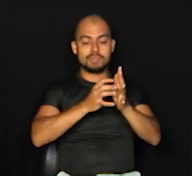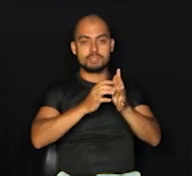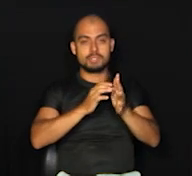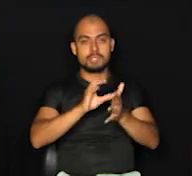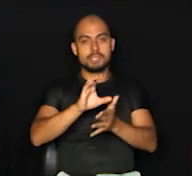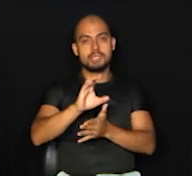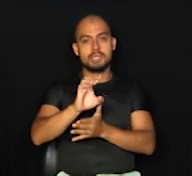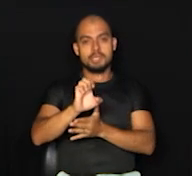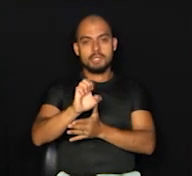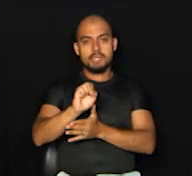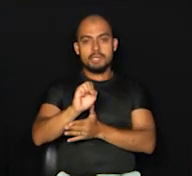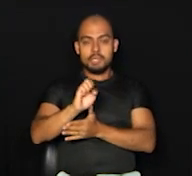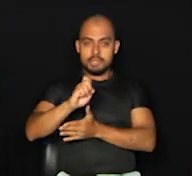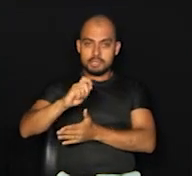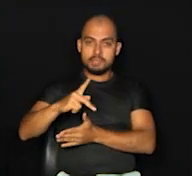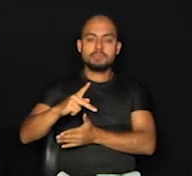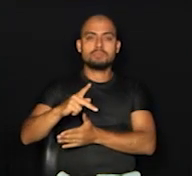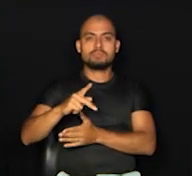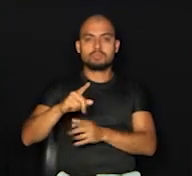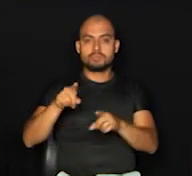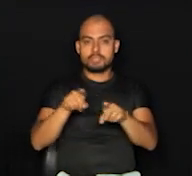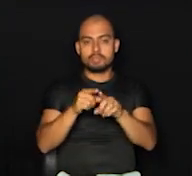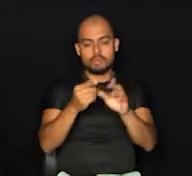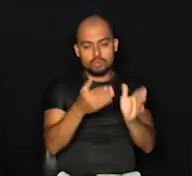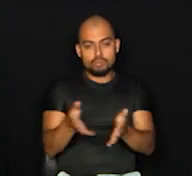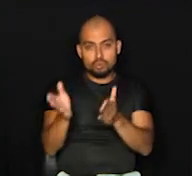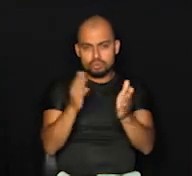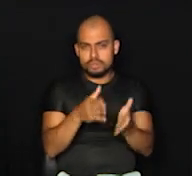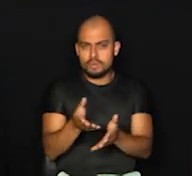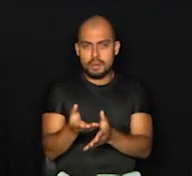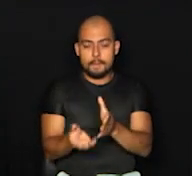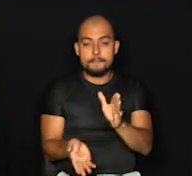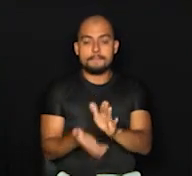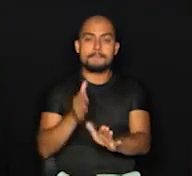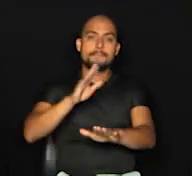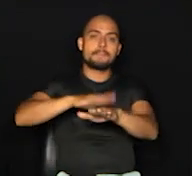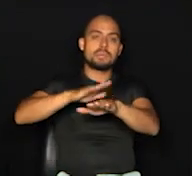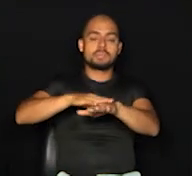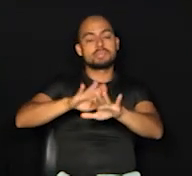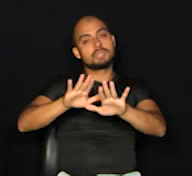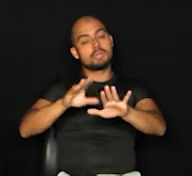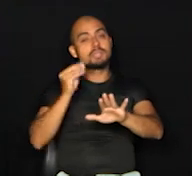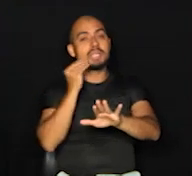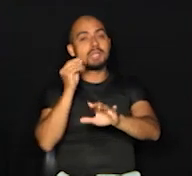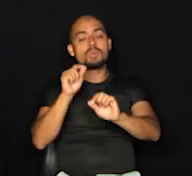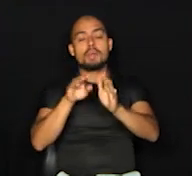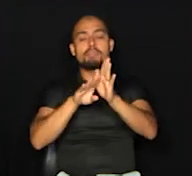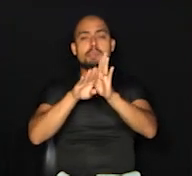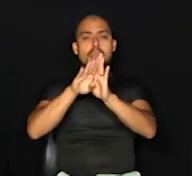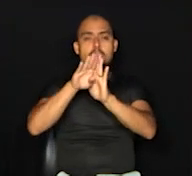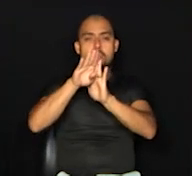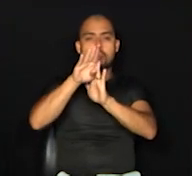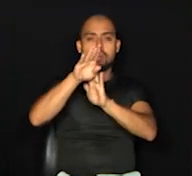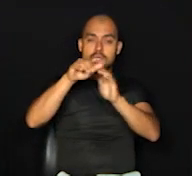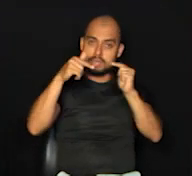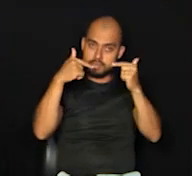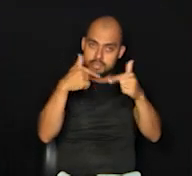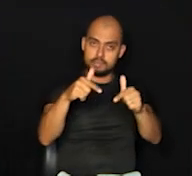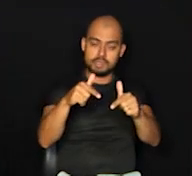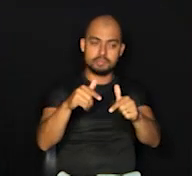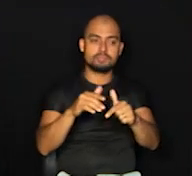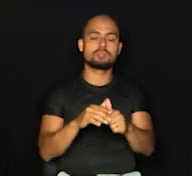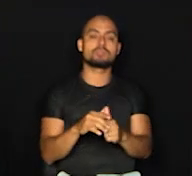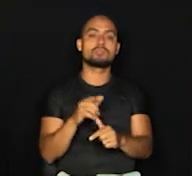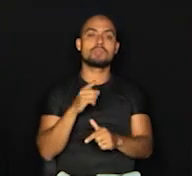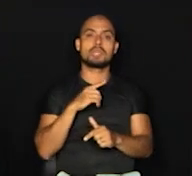desse aumento da produtividade de uma série de coisas e, por que não, tentar aí alavancar o setor de serviço. Nós temos ainda